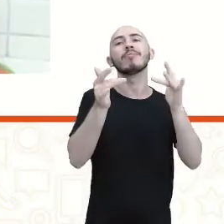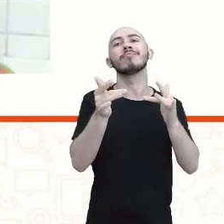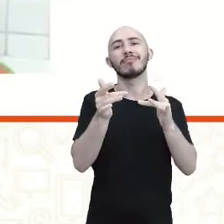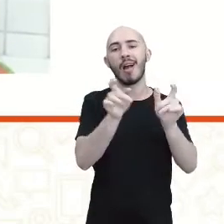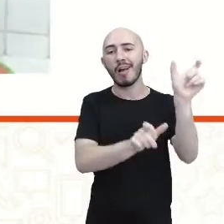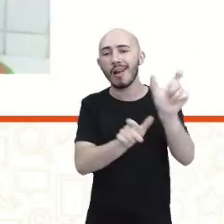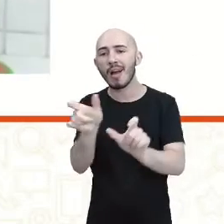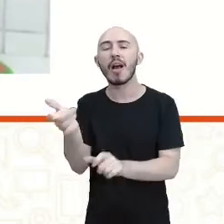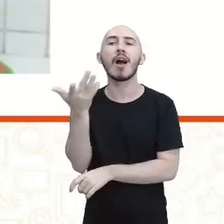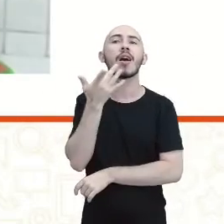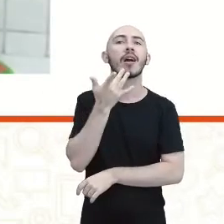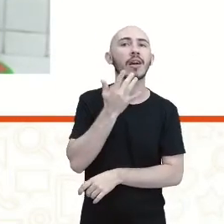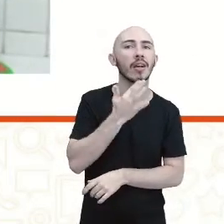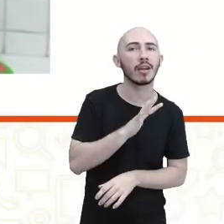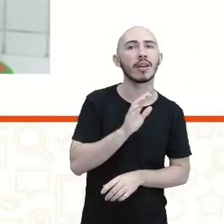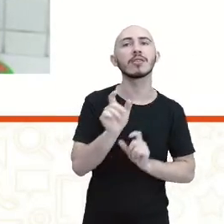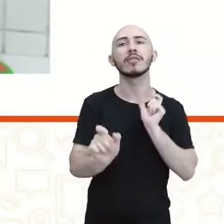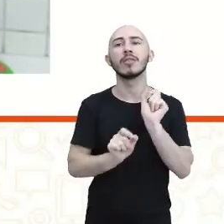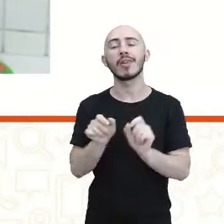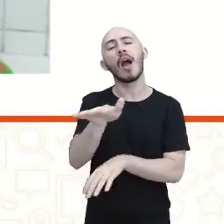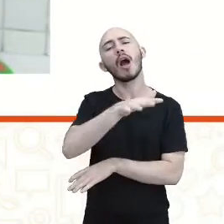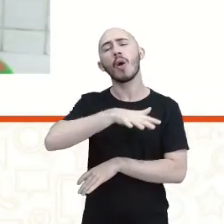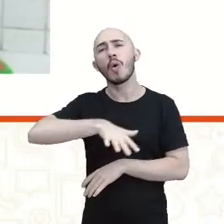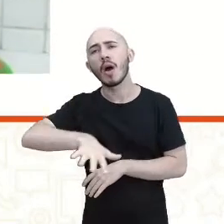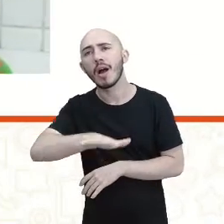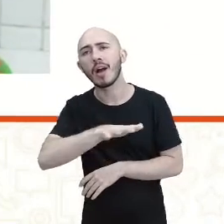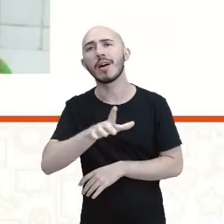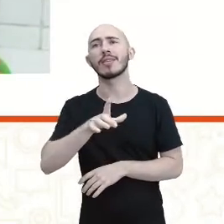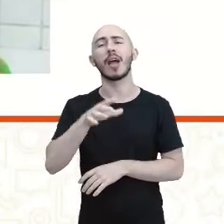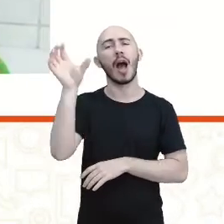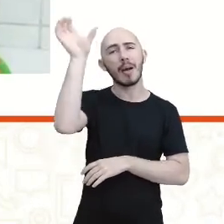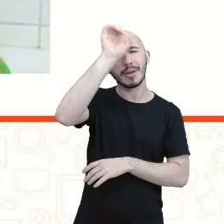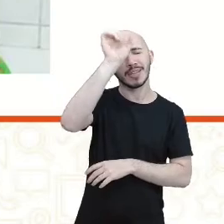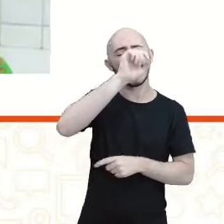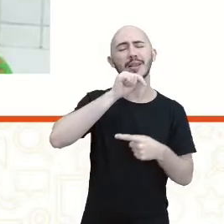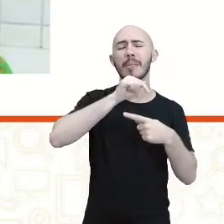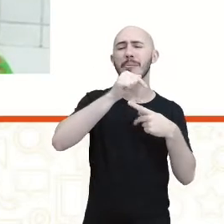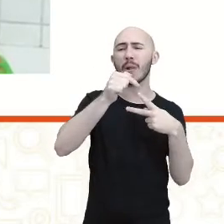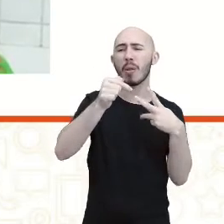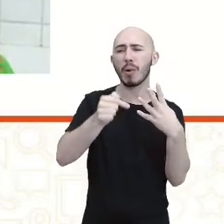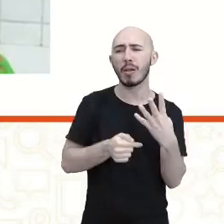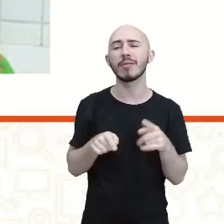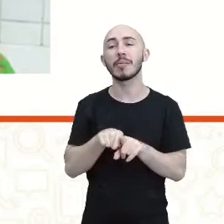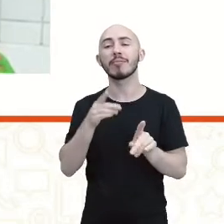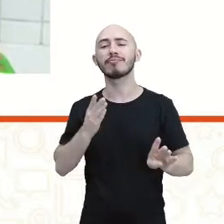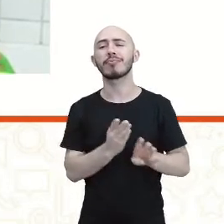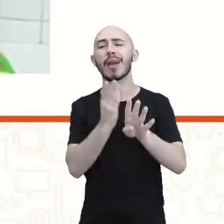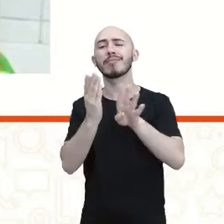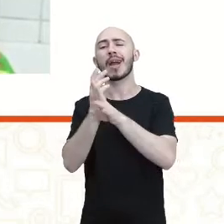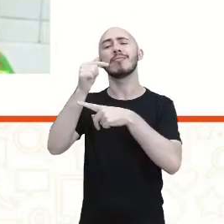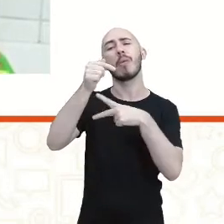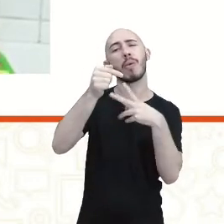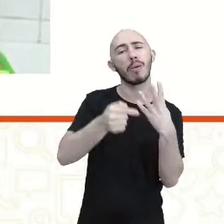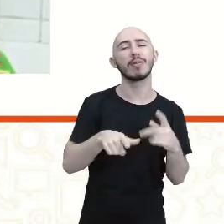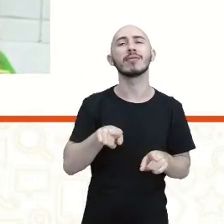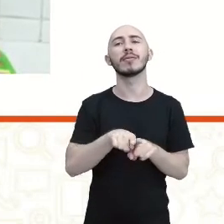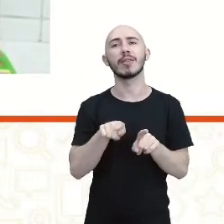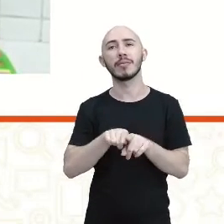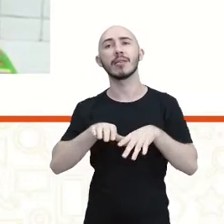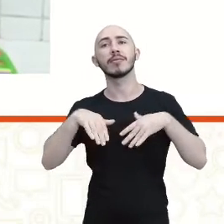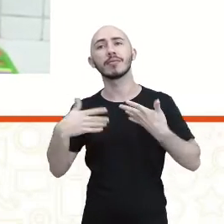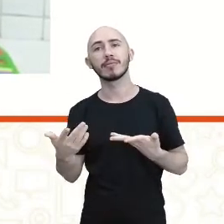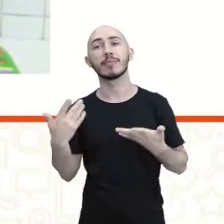crianças com esse ambiente repleto de aprendizagens e novas descobertas. E a inclusão nesse período